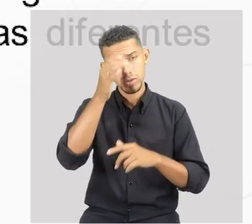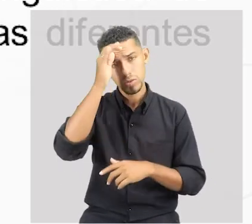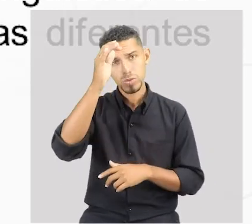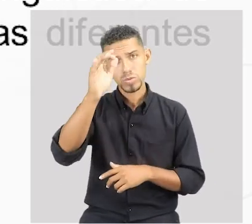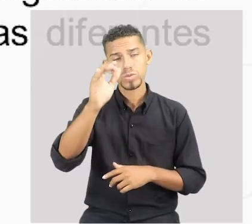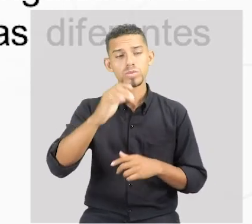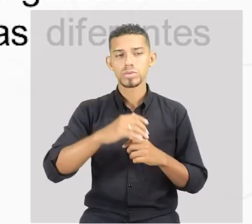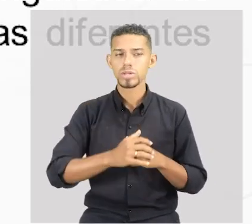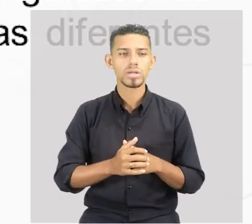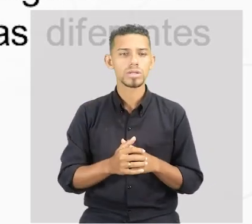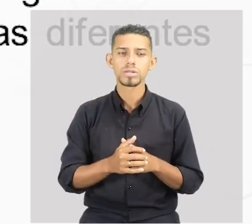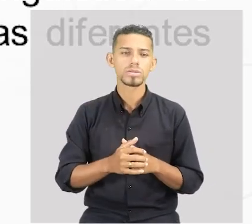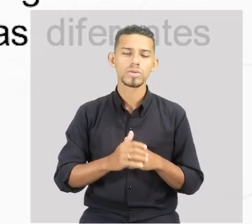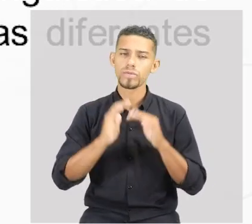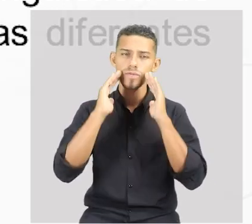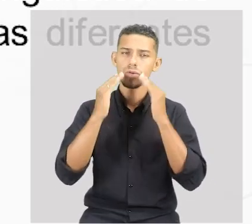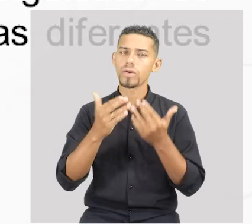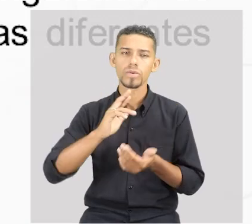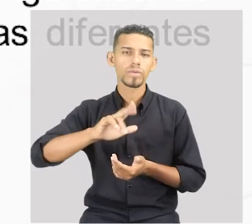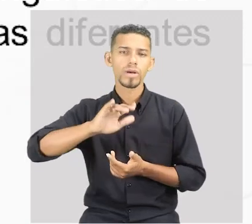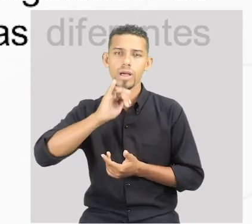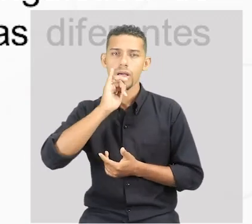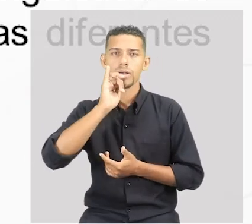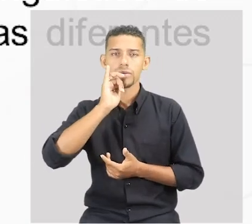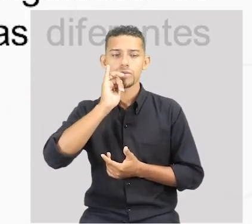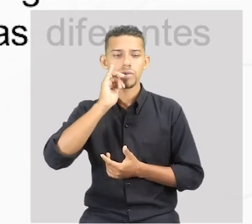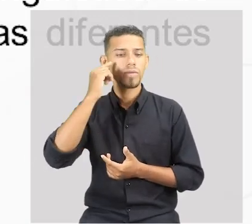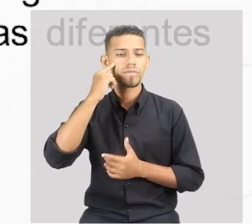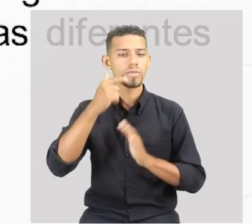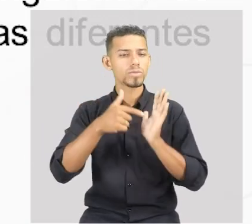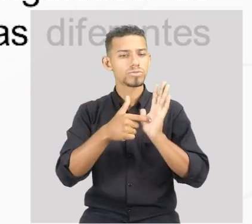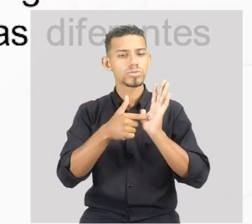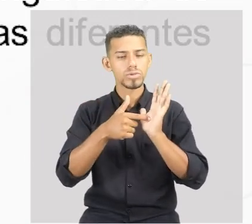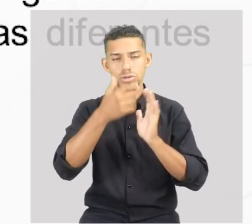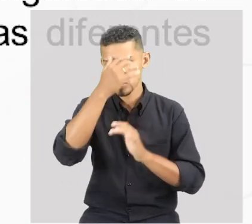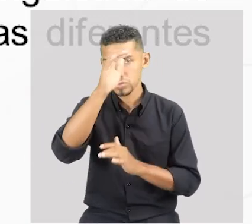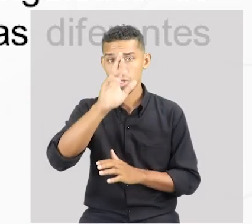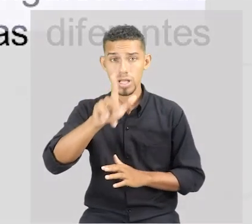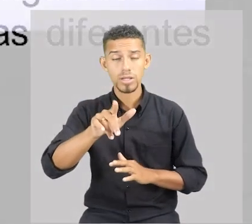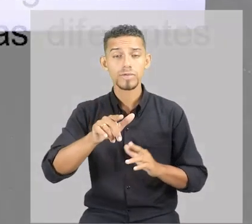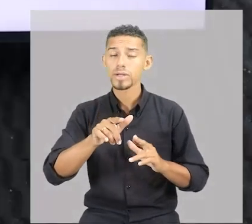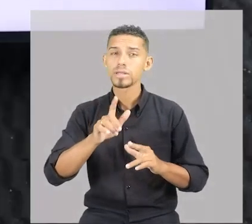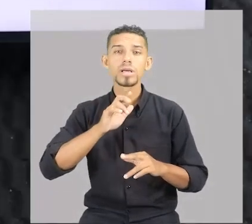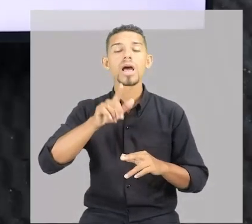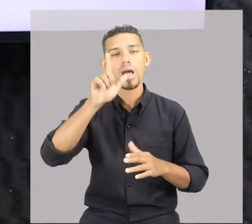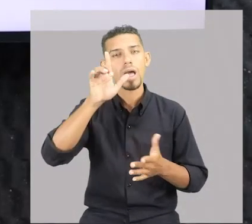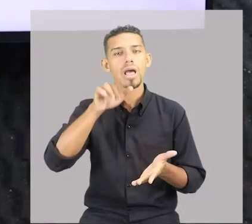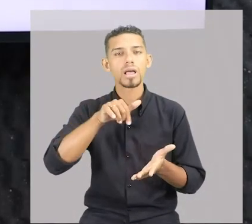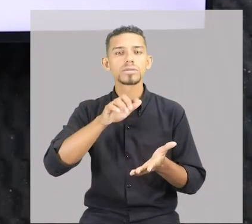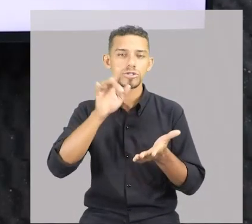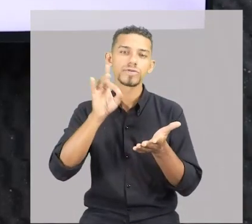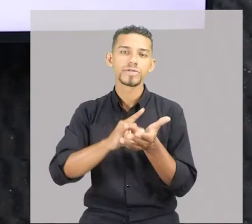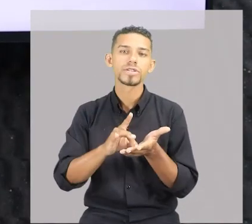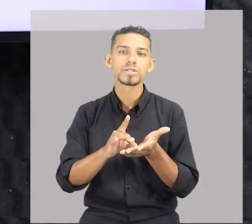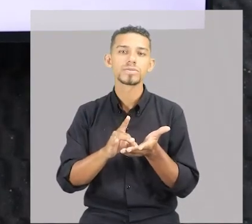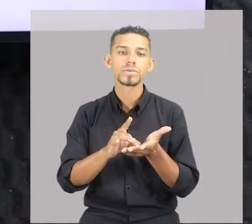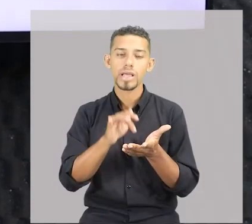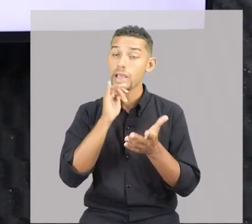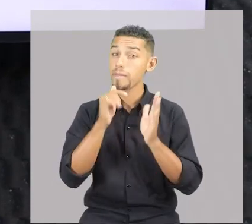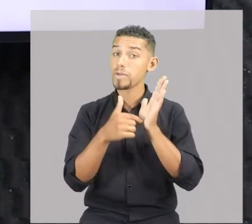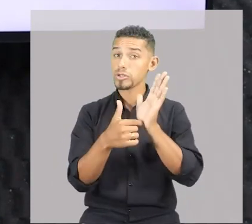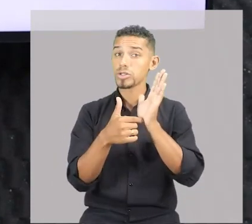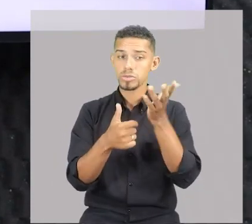Pessoal, o foco não é esse. A ideia não é você mostrar que as culturas são diferentes, porque elas são. Mas é de mostrar que elas